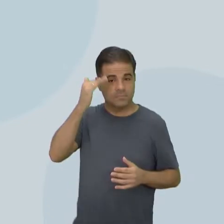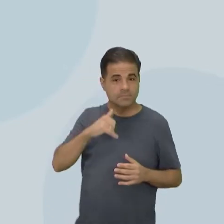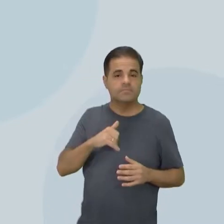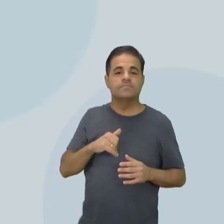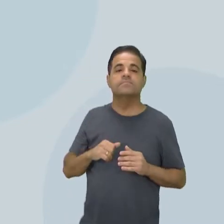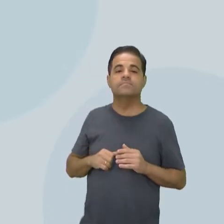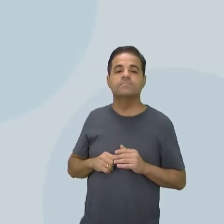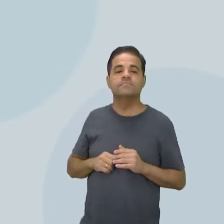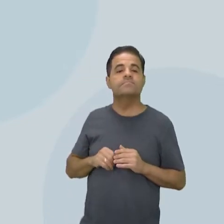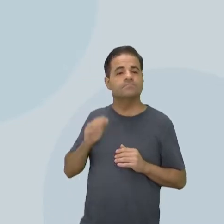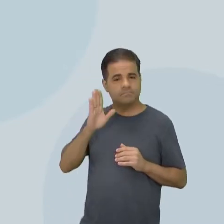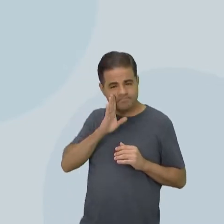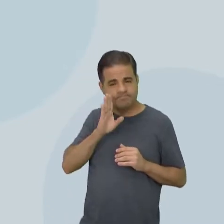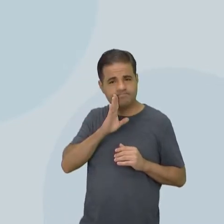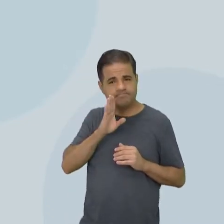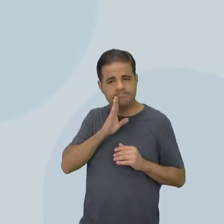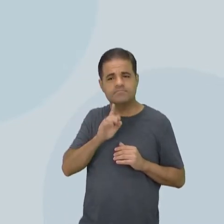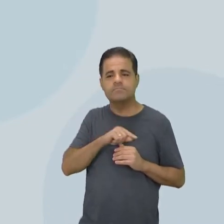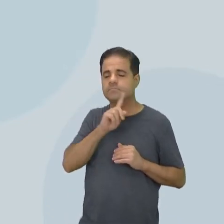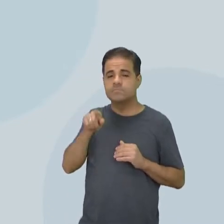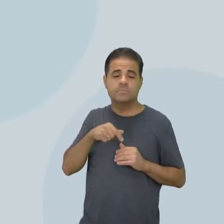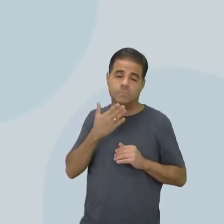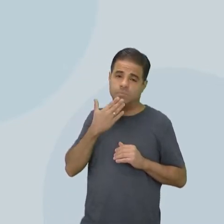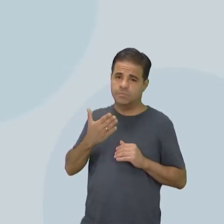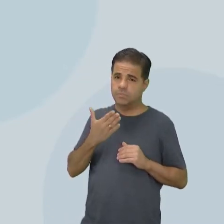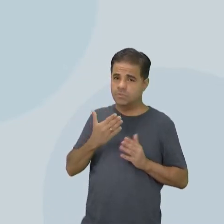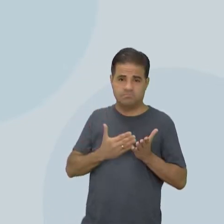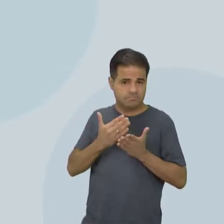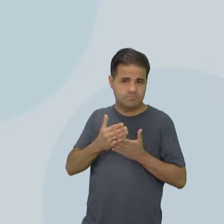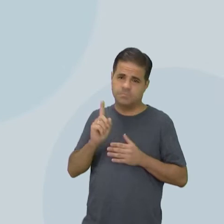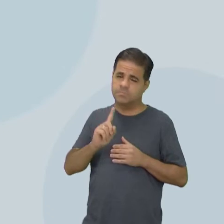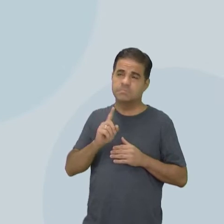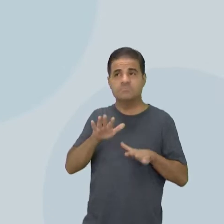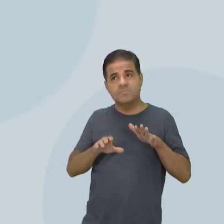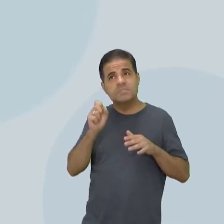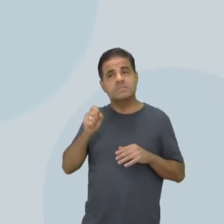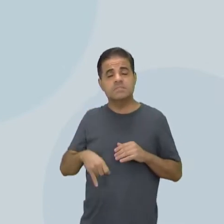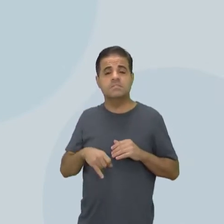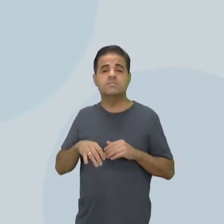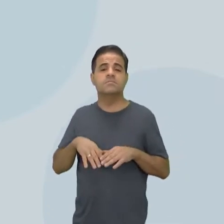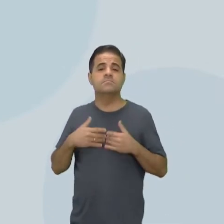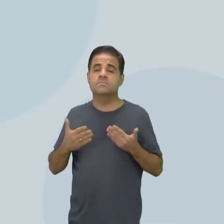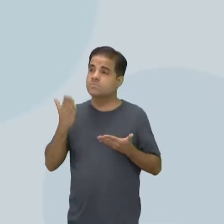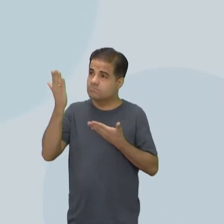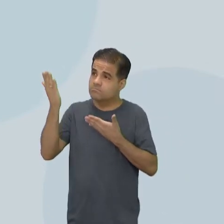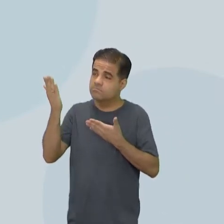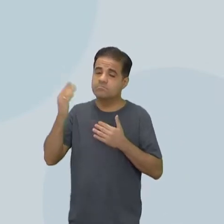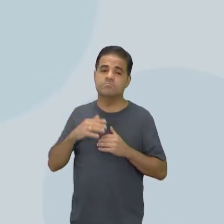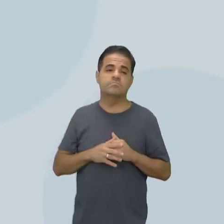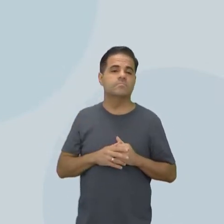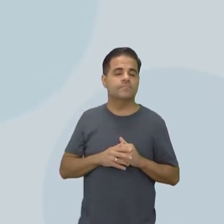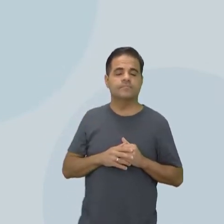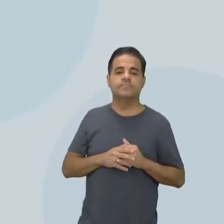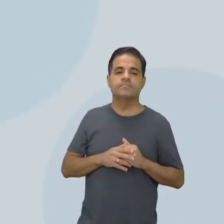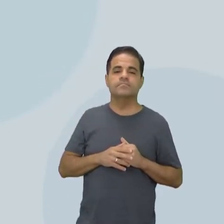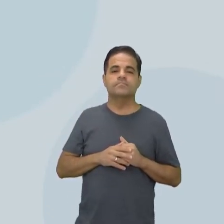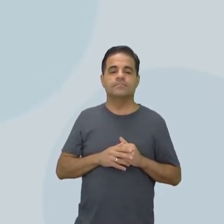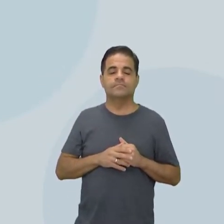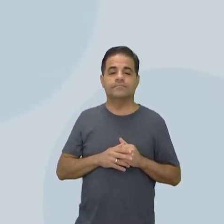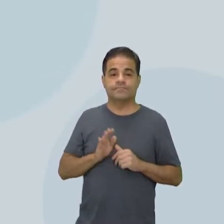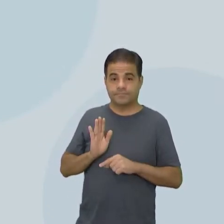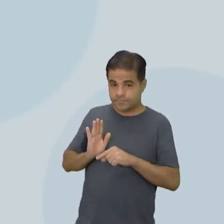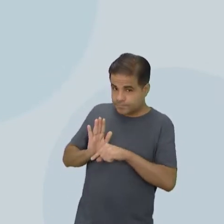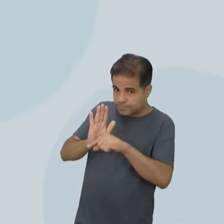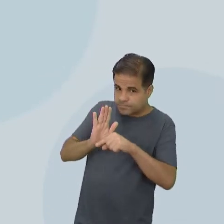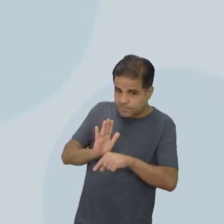Ressonância magnética. Estou pedindo demais? Talvez sim, né? Mas olha isso. Ajudou alguma...